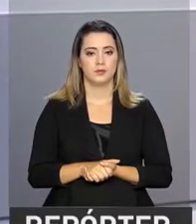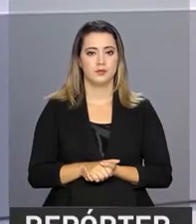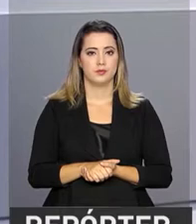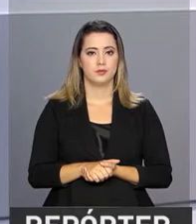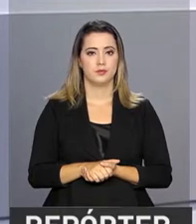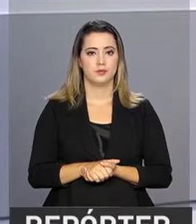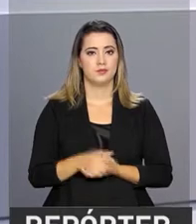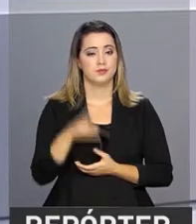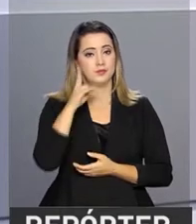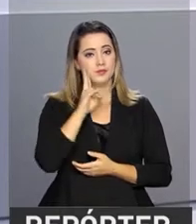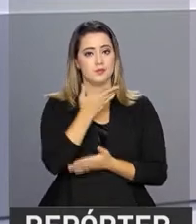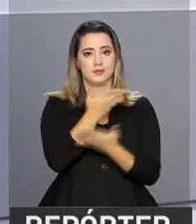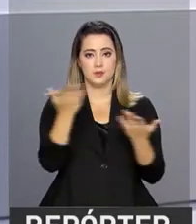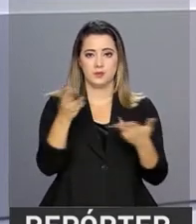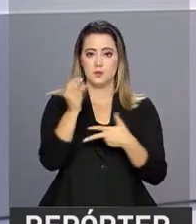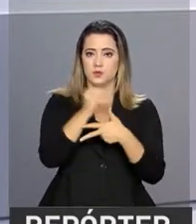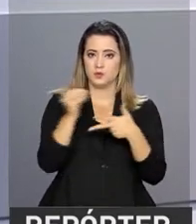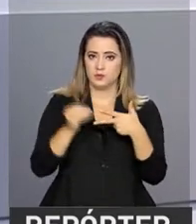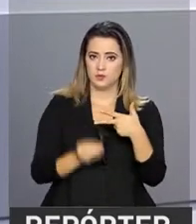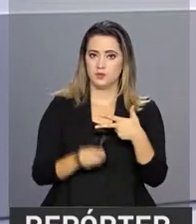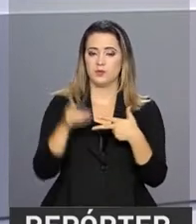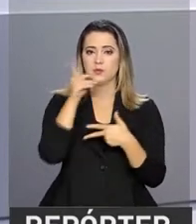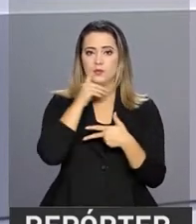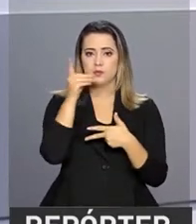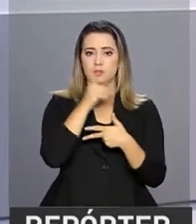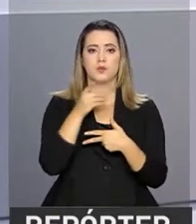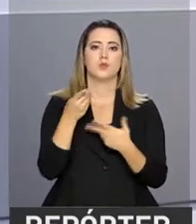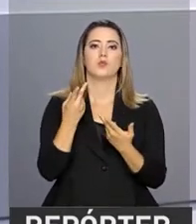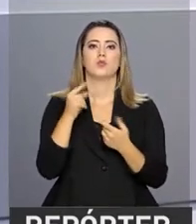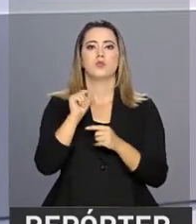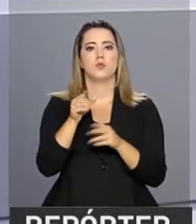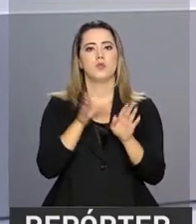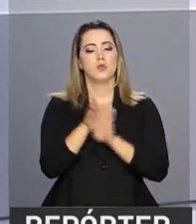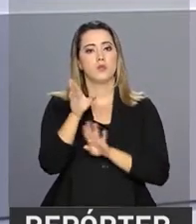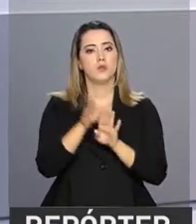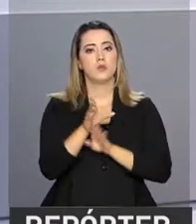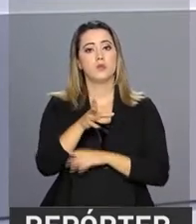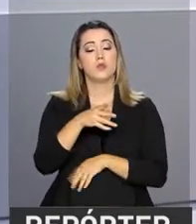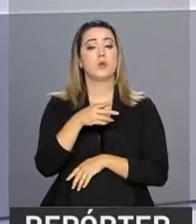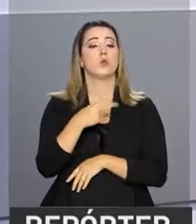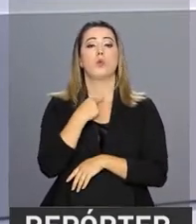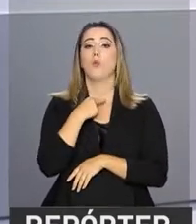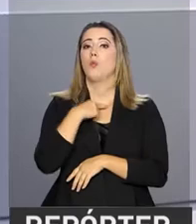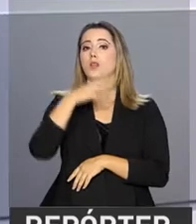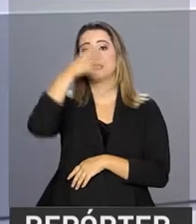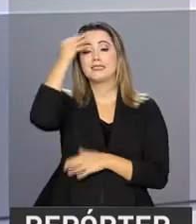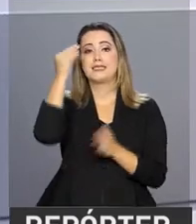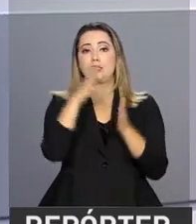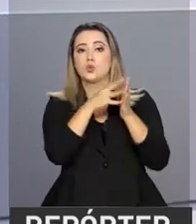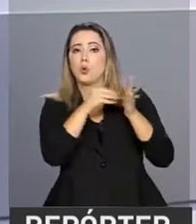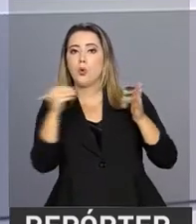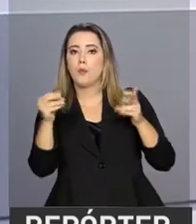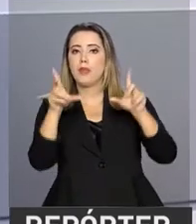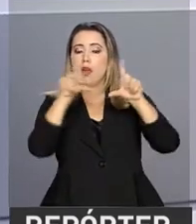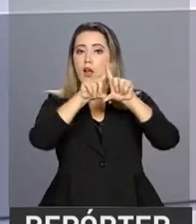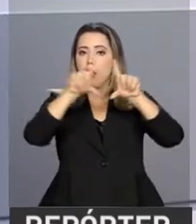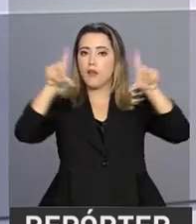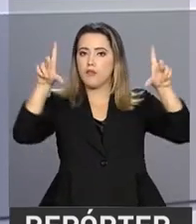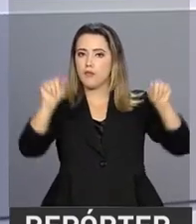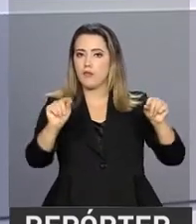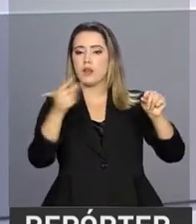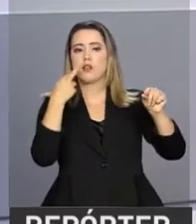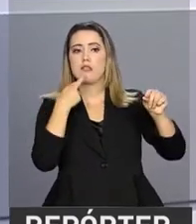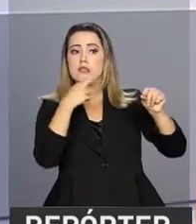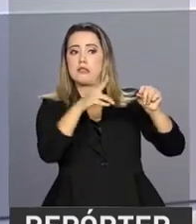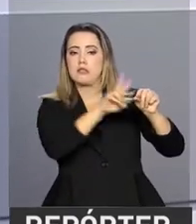e olha pra você que vai fazer o enem no domingo tem um aviso importante não esqueça de copiar a frase que aparece no caderno de